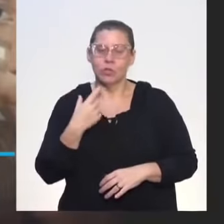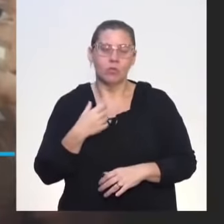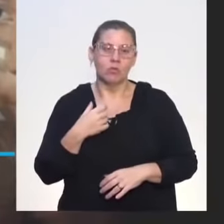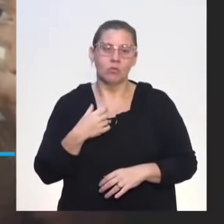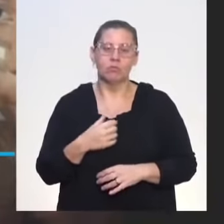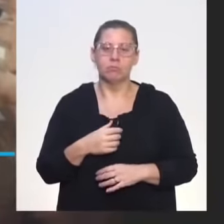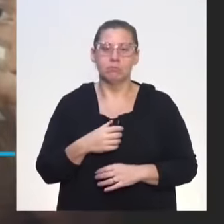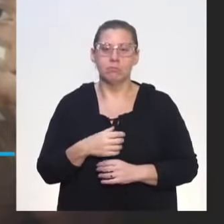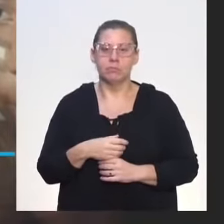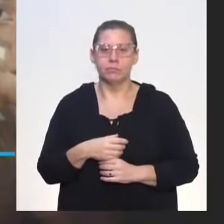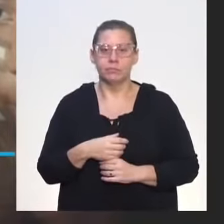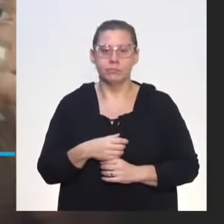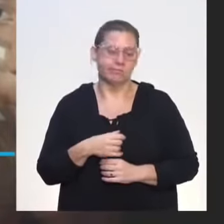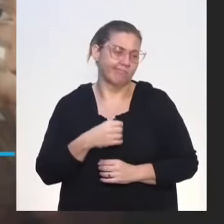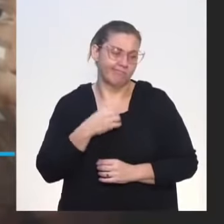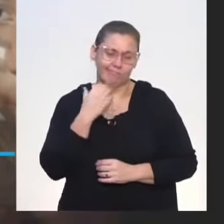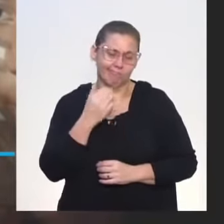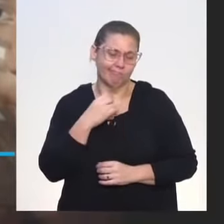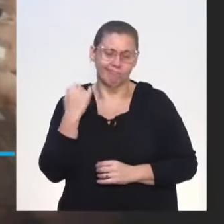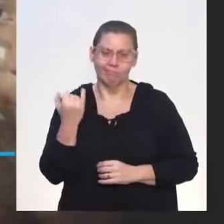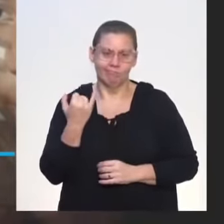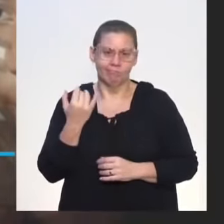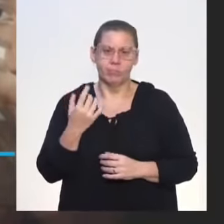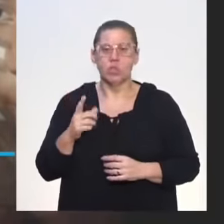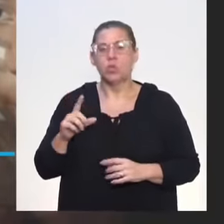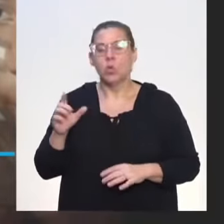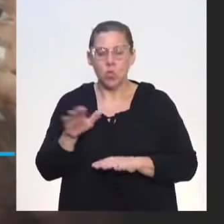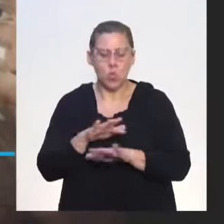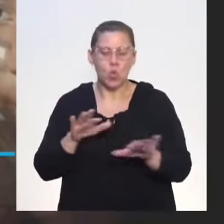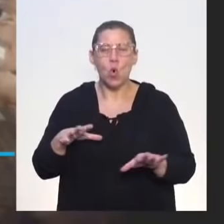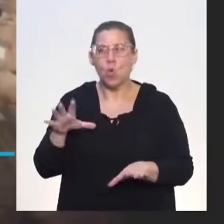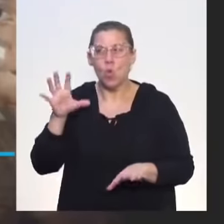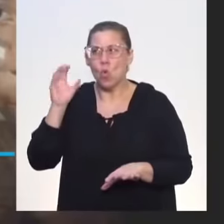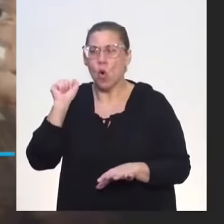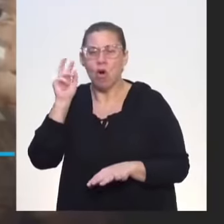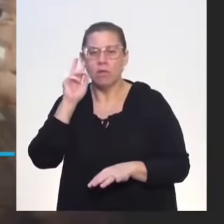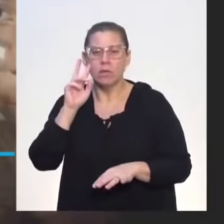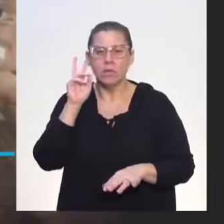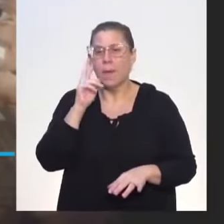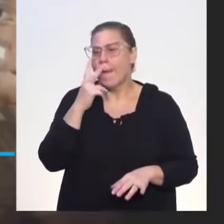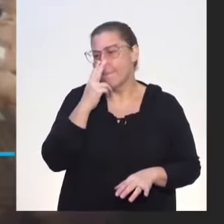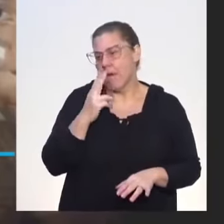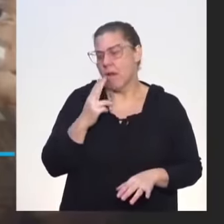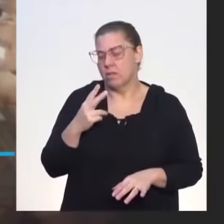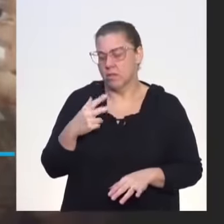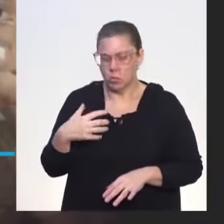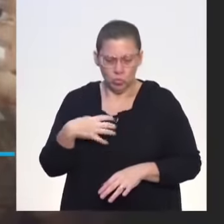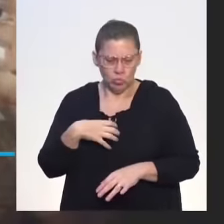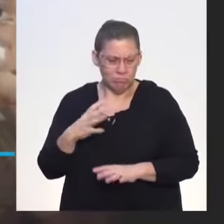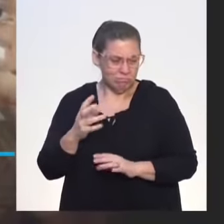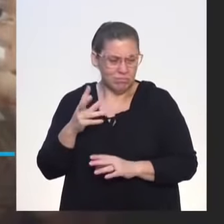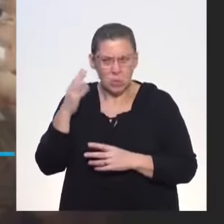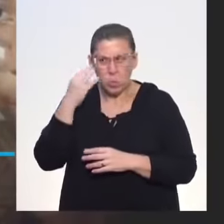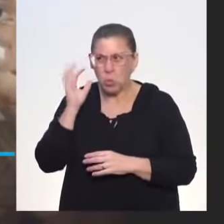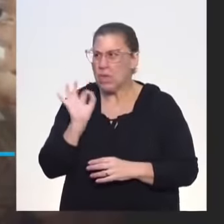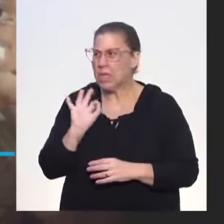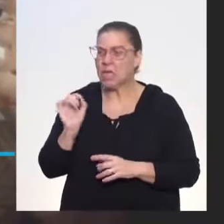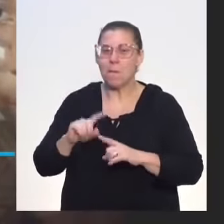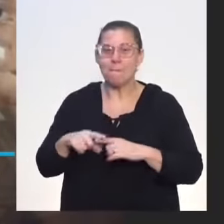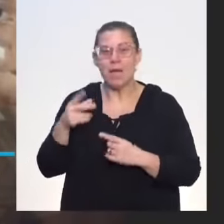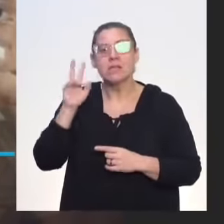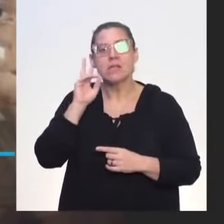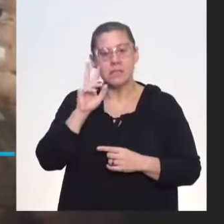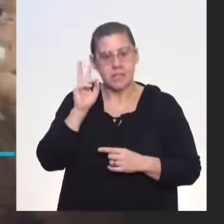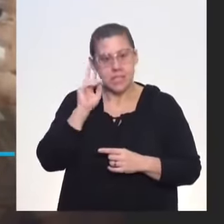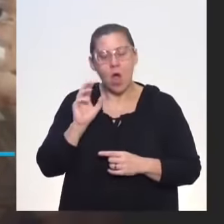criança escute uma história que pode aparentemente não parecer que é para ela, mas aquela